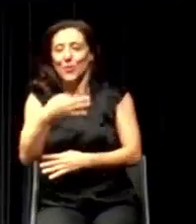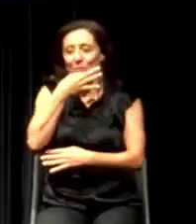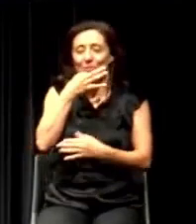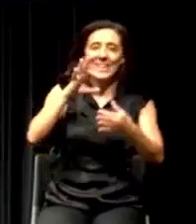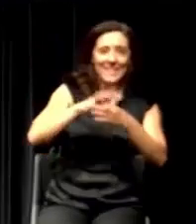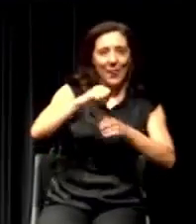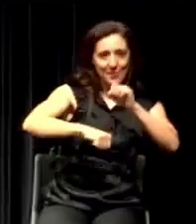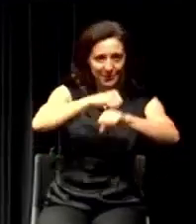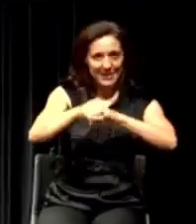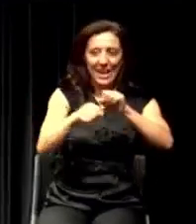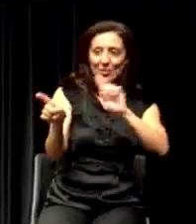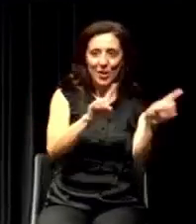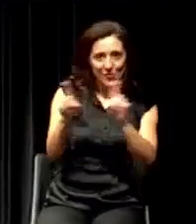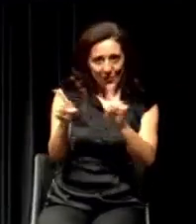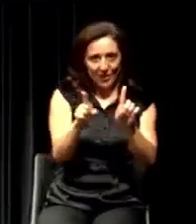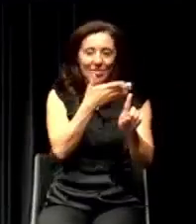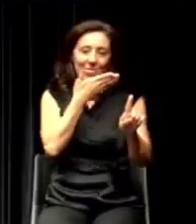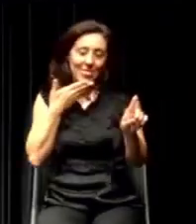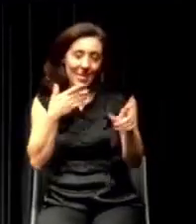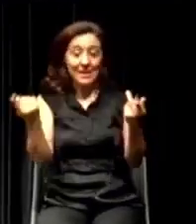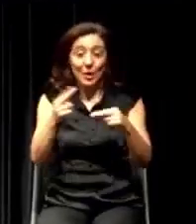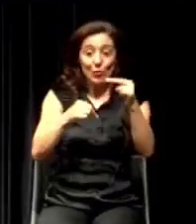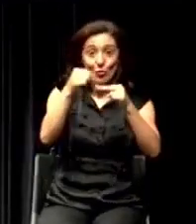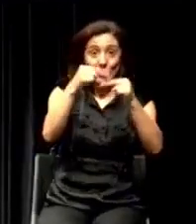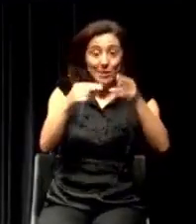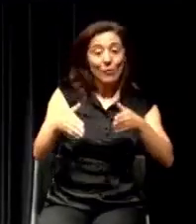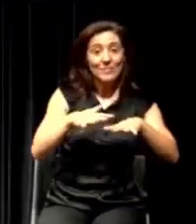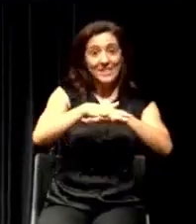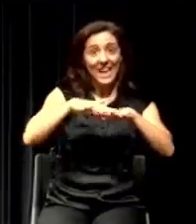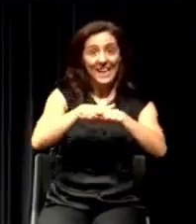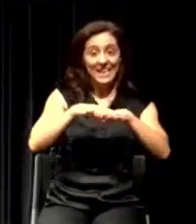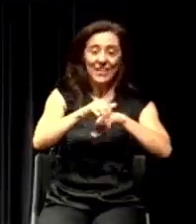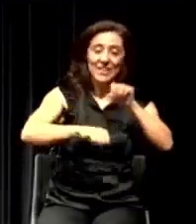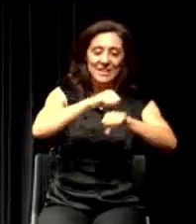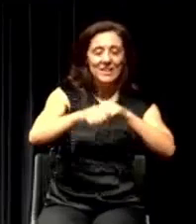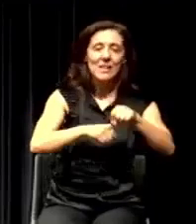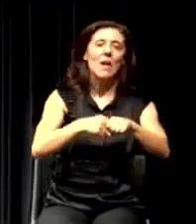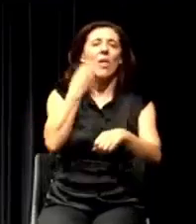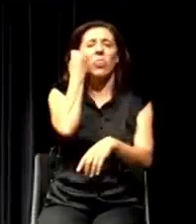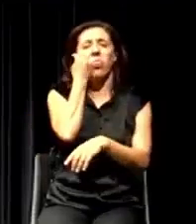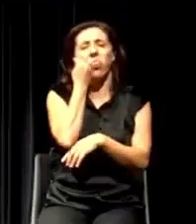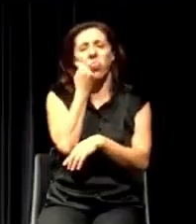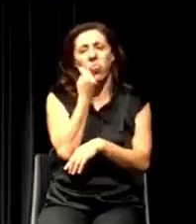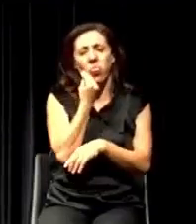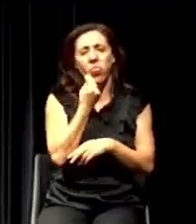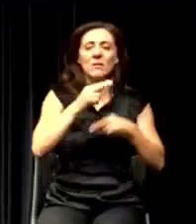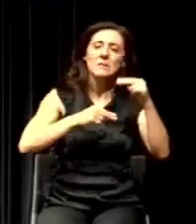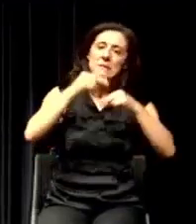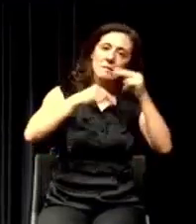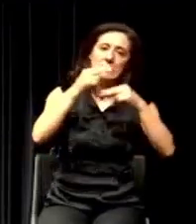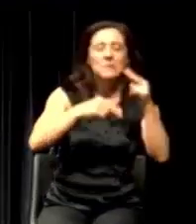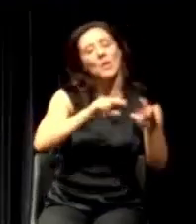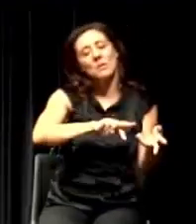da mobilidade ciclável na verdade a construção da reciclável tem ocorrido de forma muito lenta desde que se anunciou a